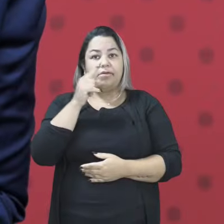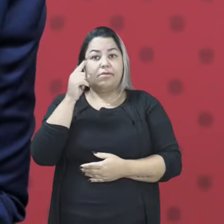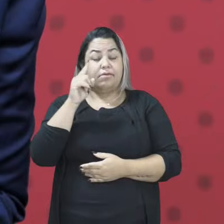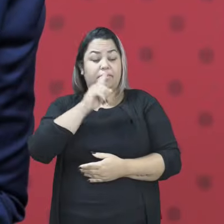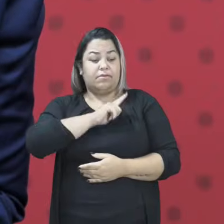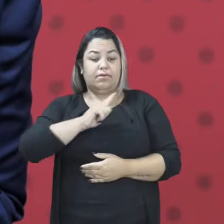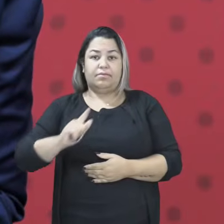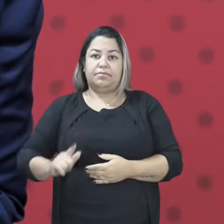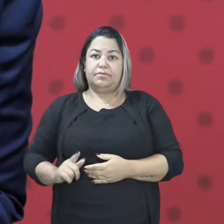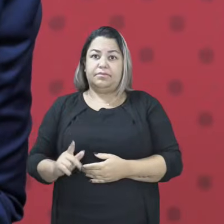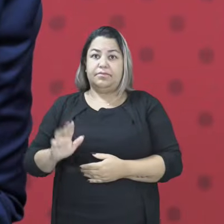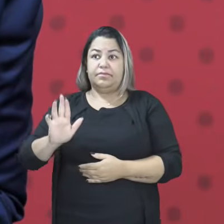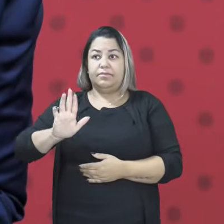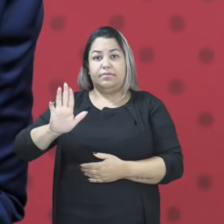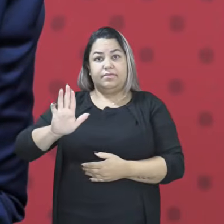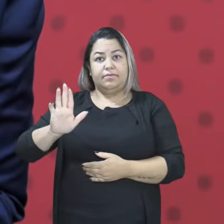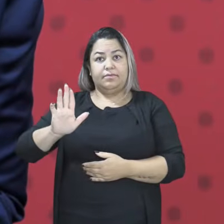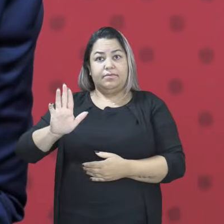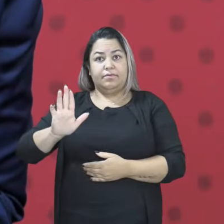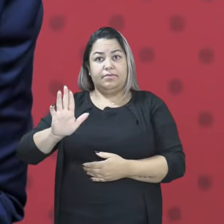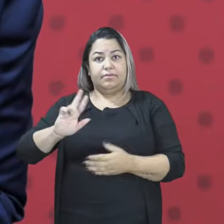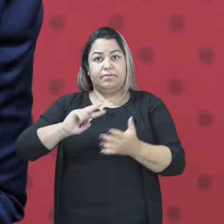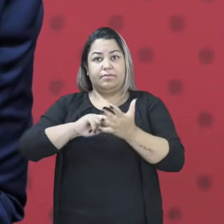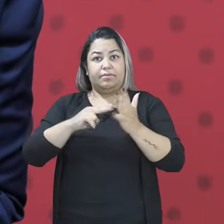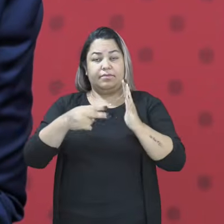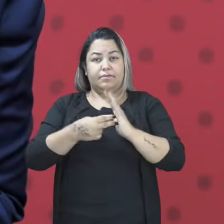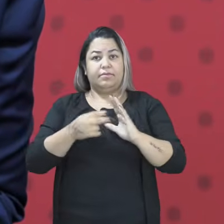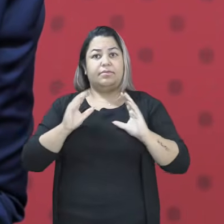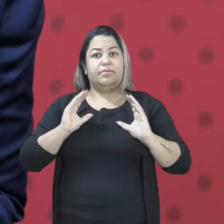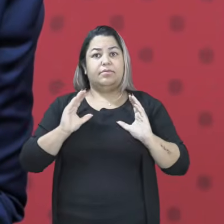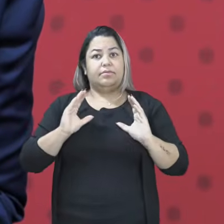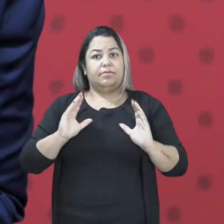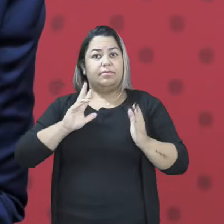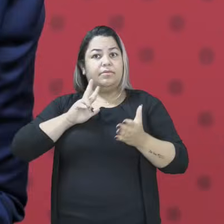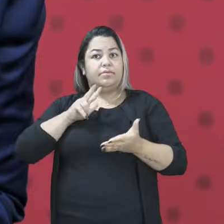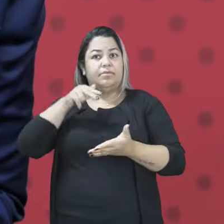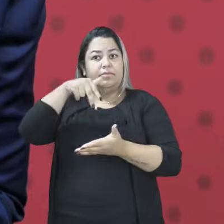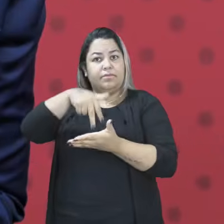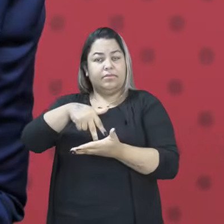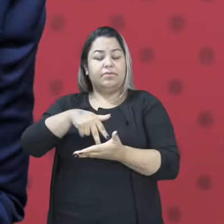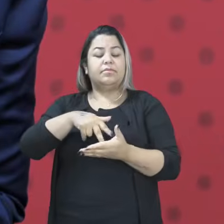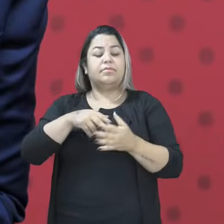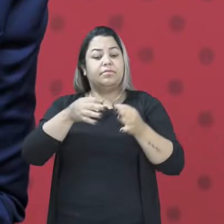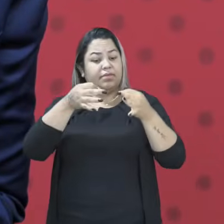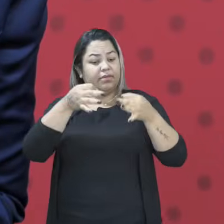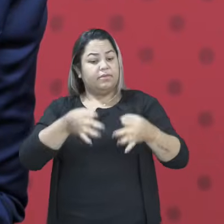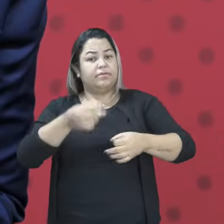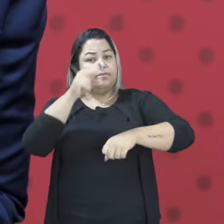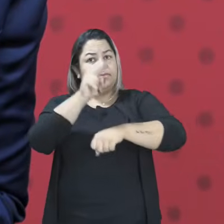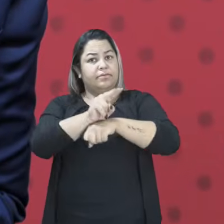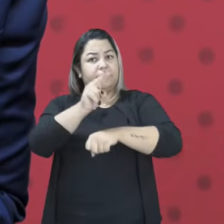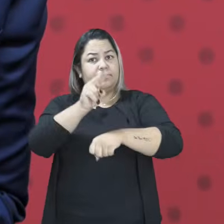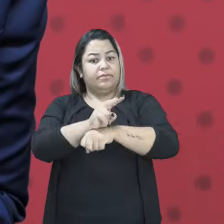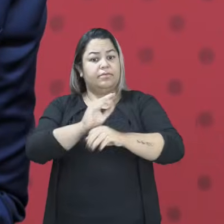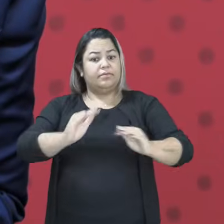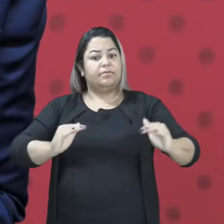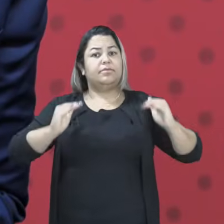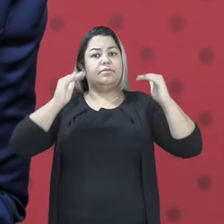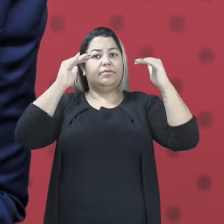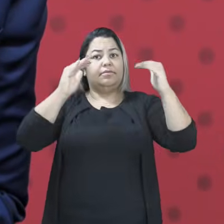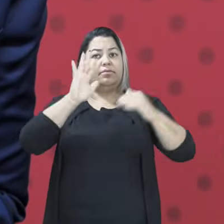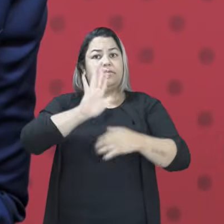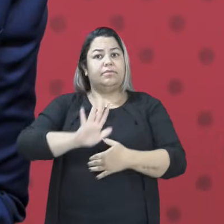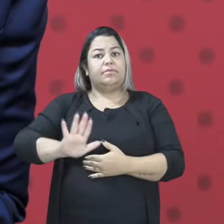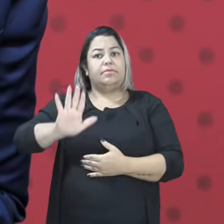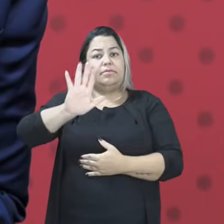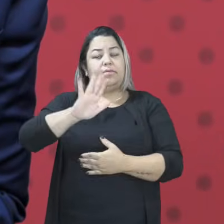Lula, nesse sentido, se posicionou de forma muito correta, que é a defesa da soberania nacional. Agora,